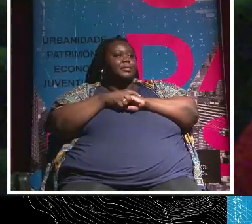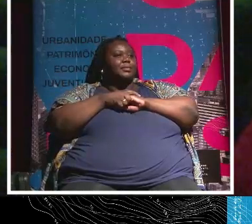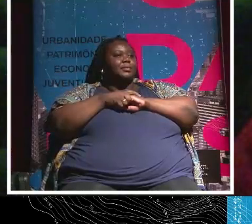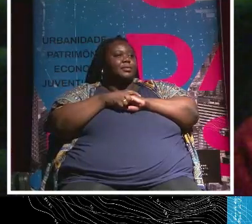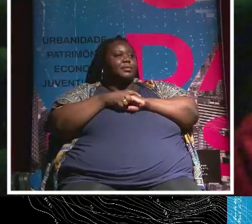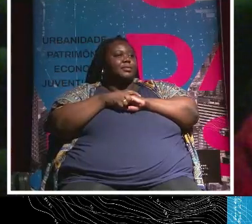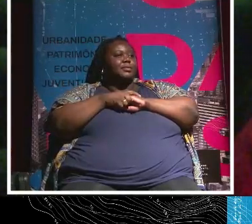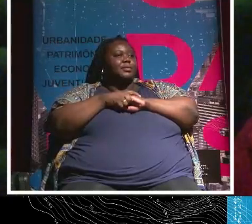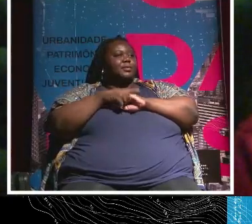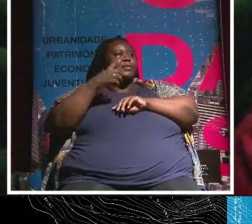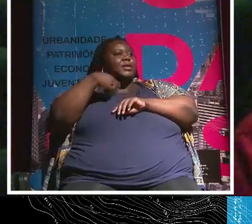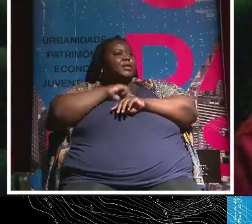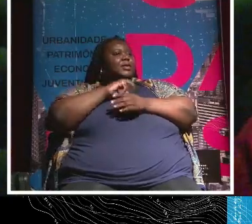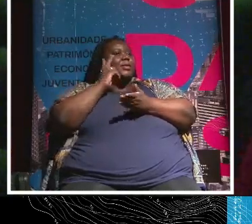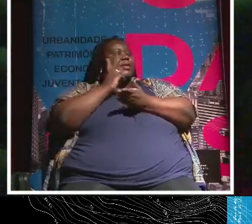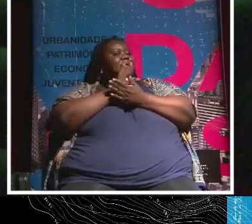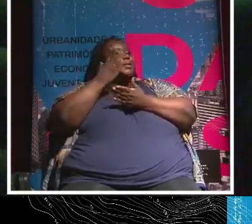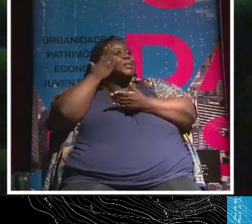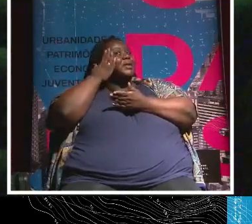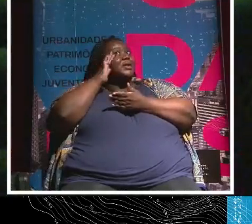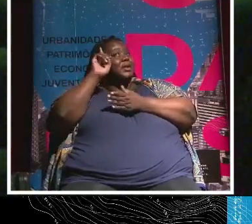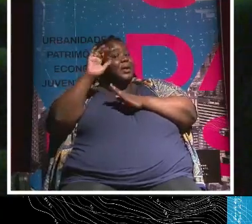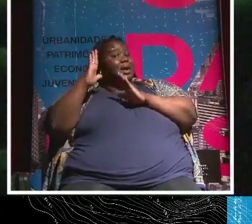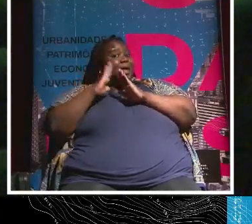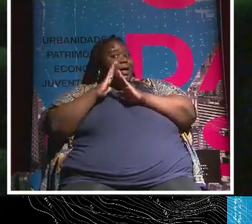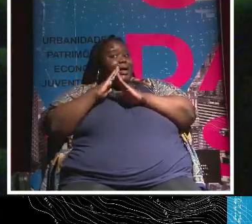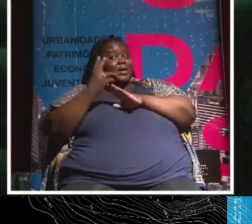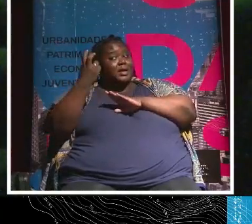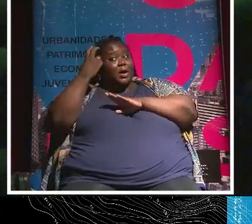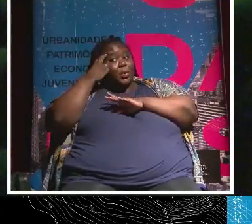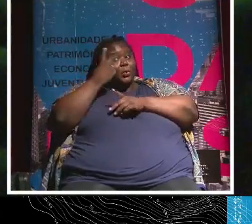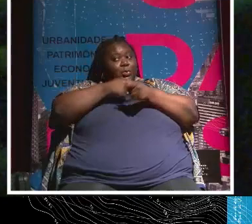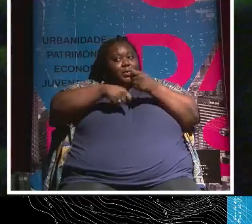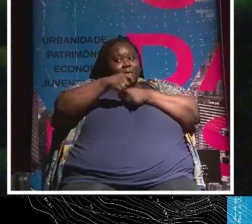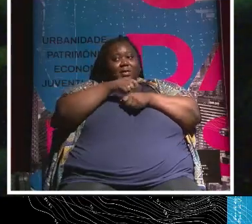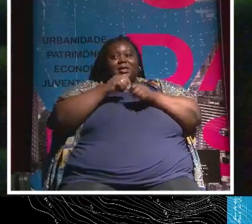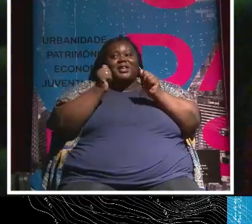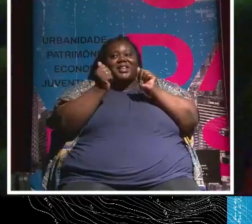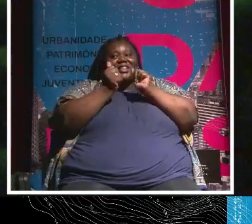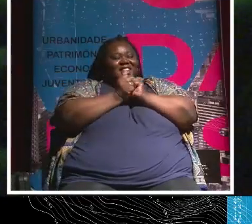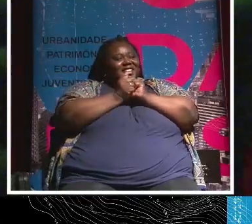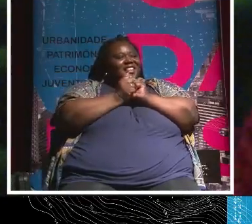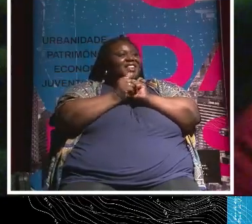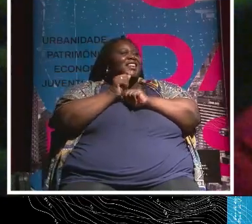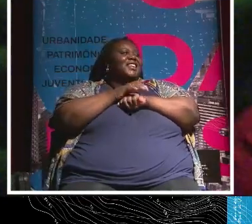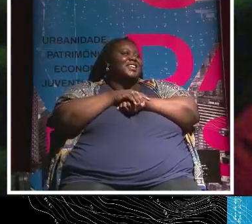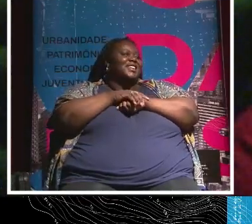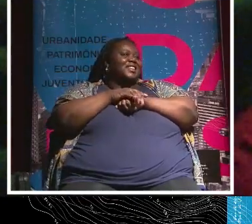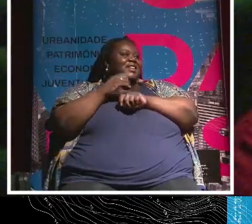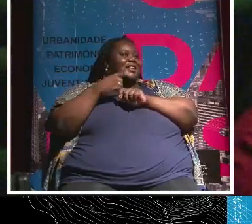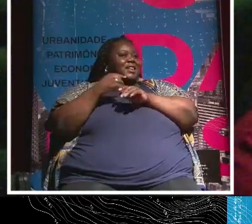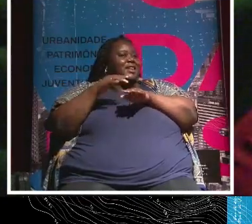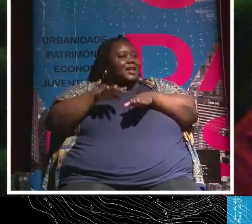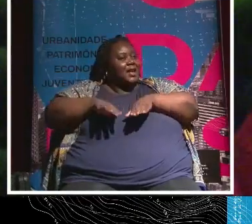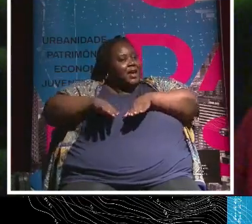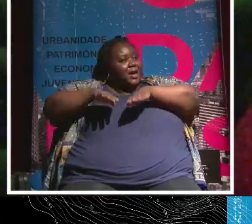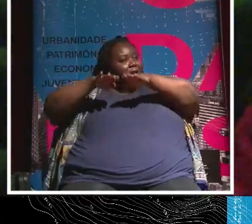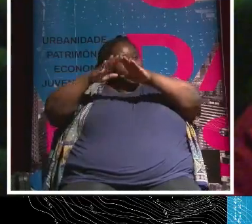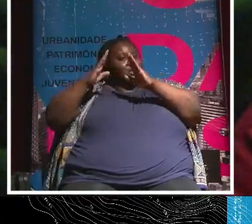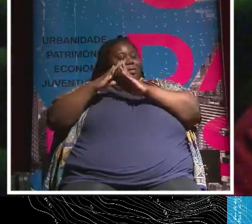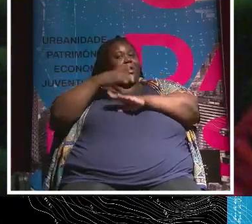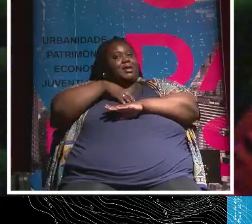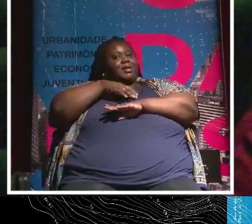A gente sempre entendeu lá em casa que cultura e economia estavam juntas, né? Eu cresci numa casa de